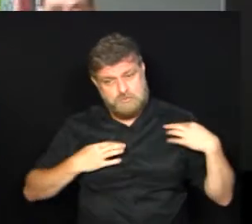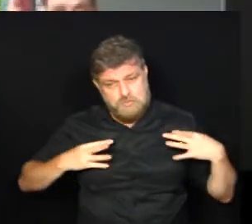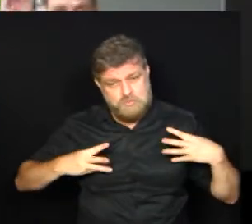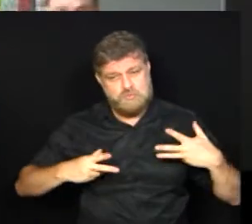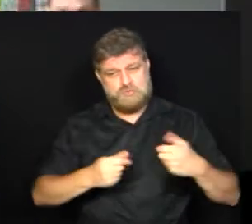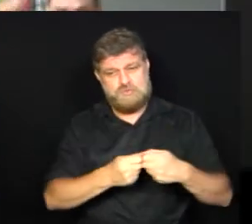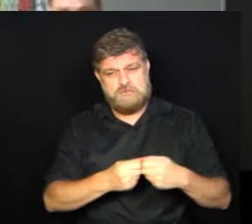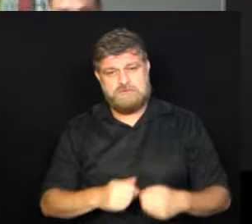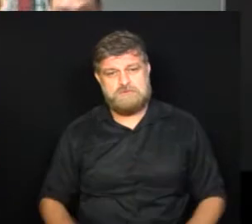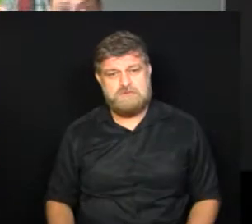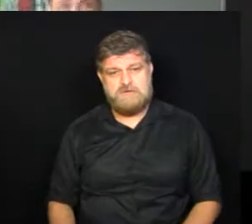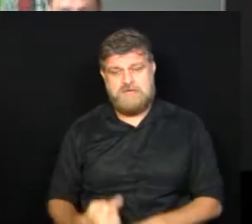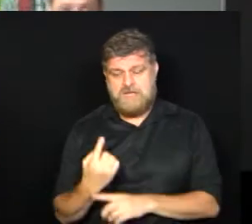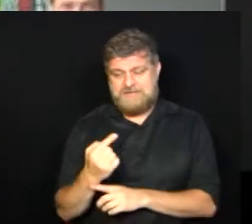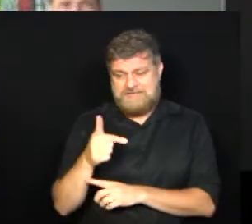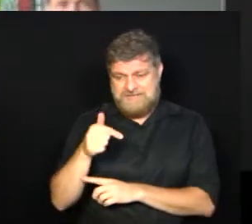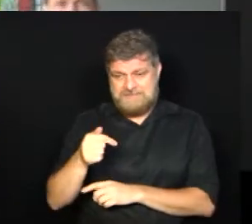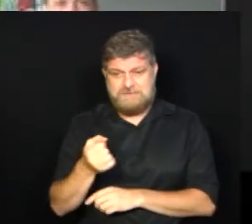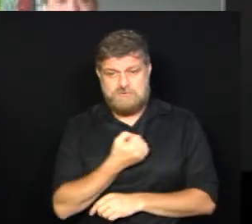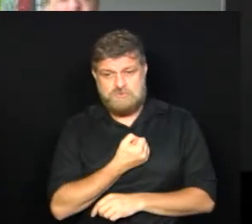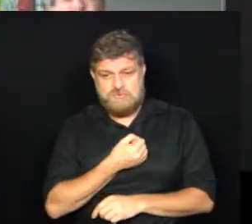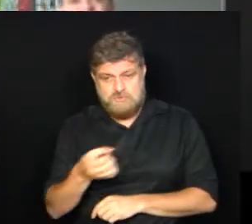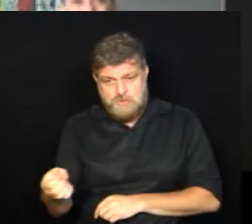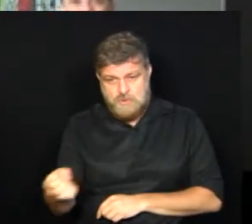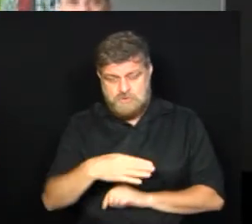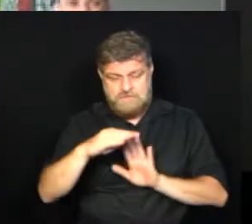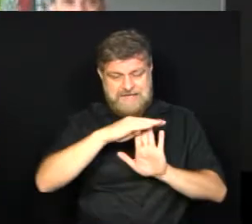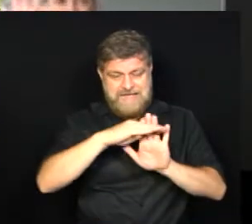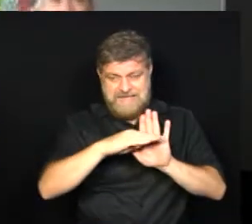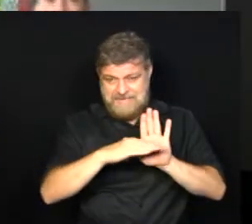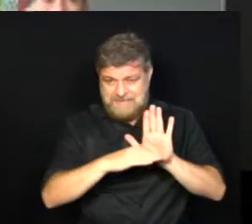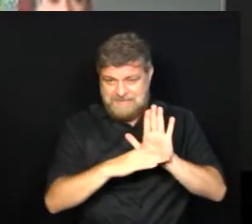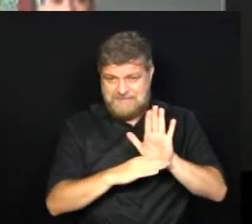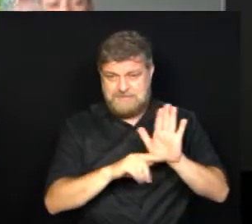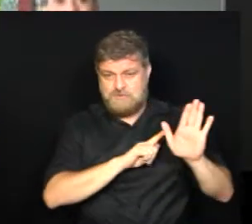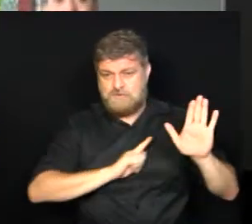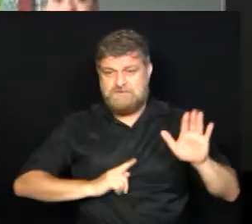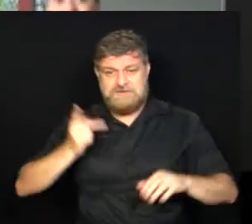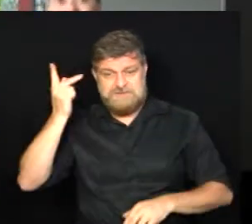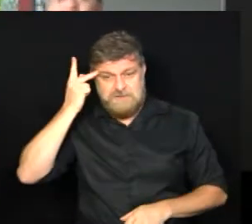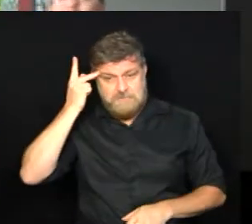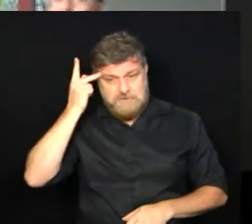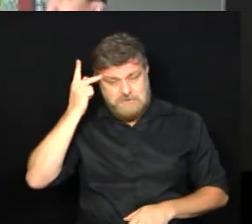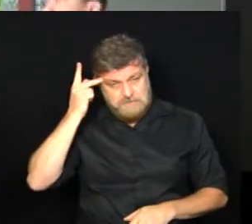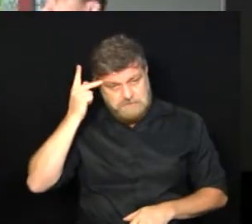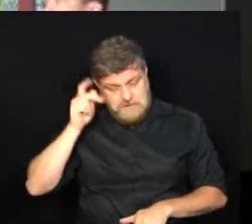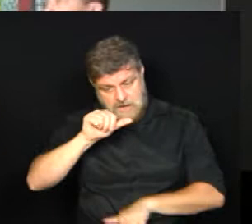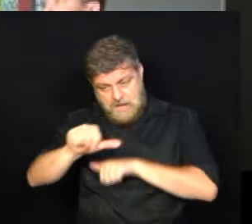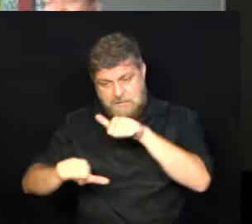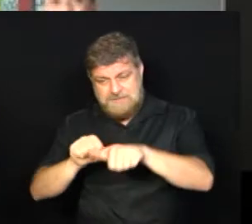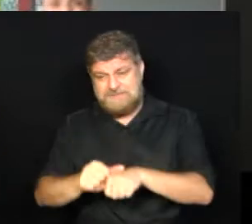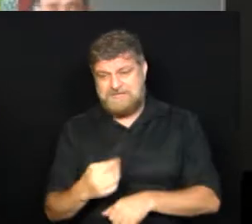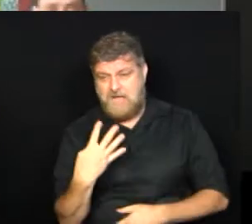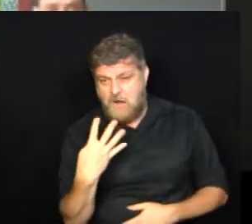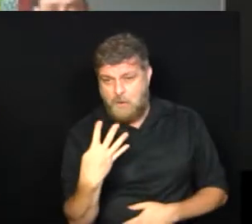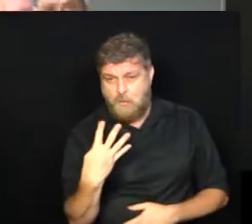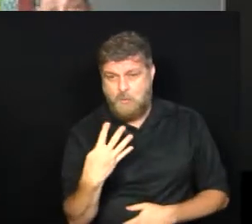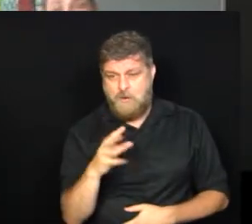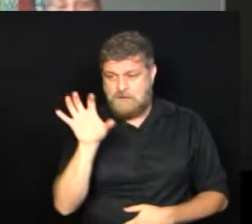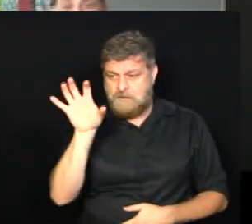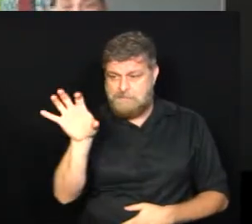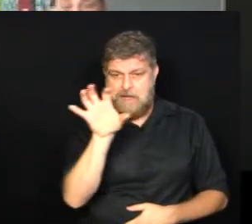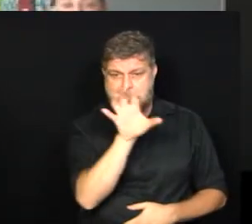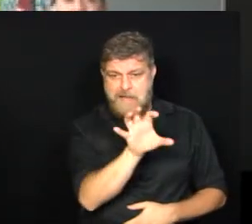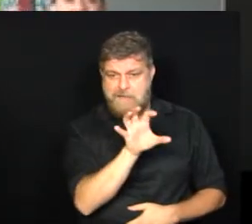Nossa 17ª atualização do Plano São Paulo, e a mudança aqui é que nós teremos 4 regiões que passam para